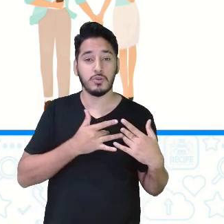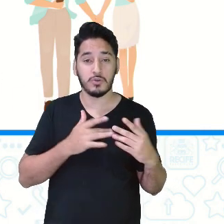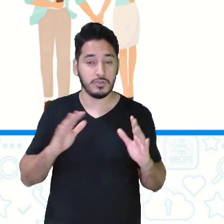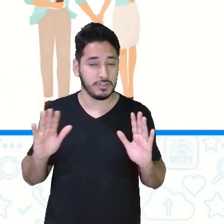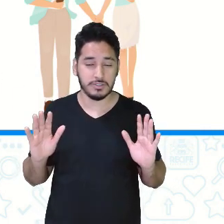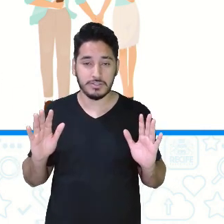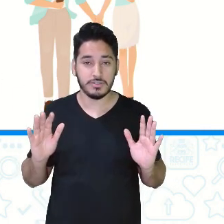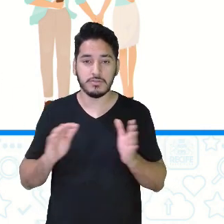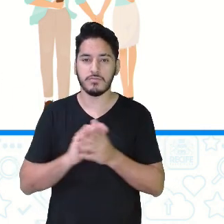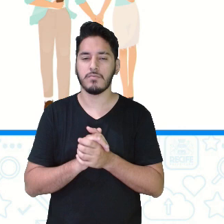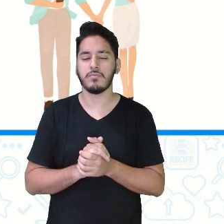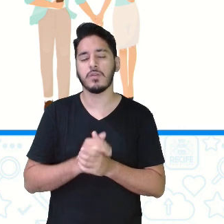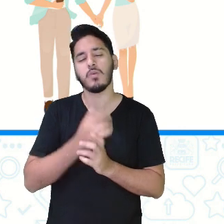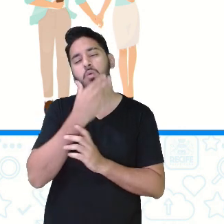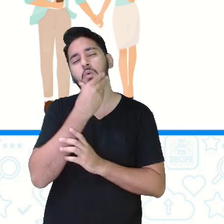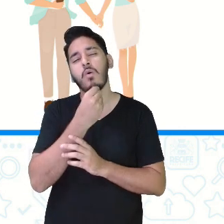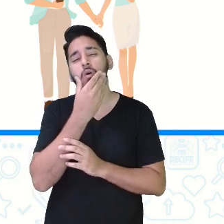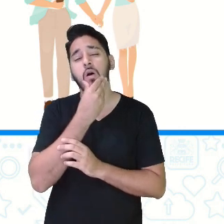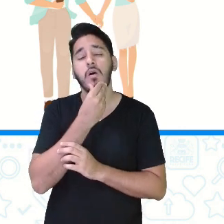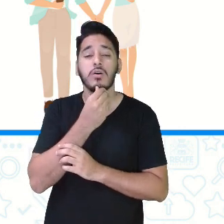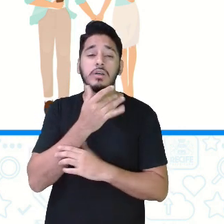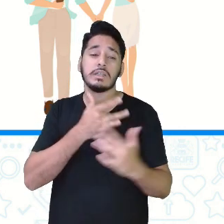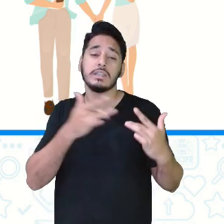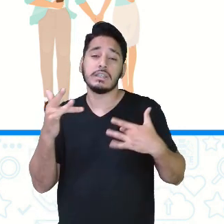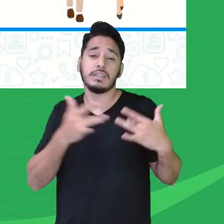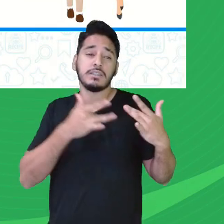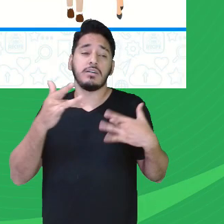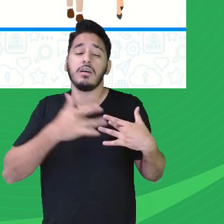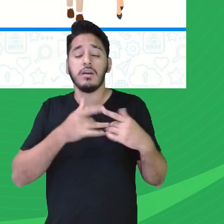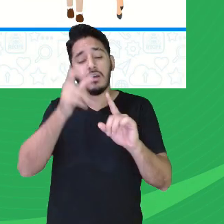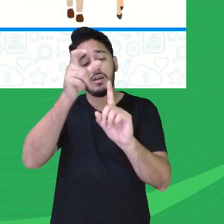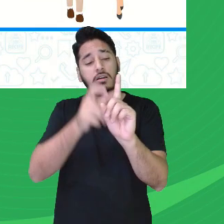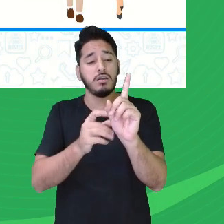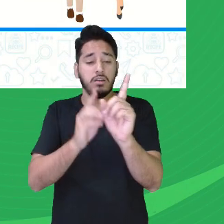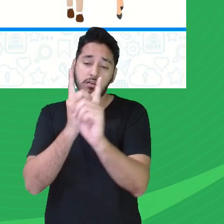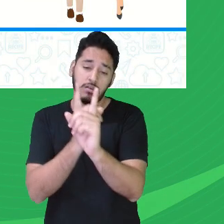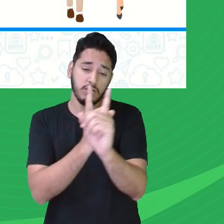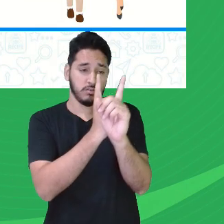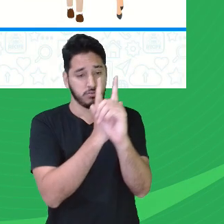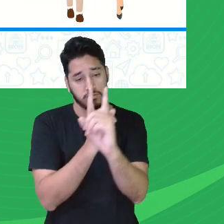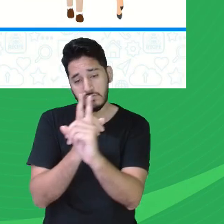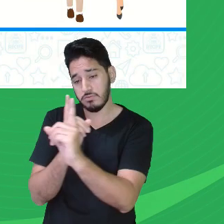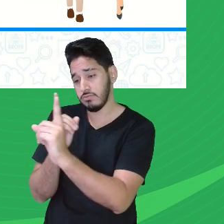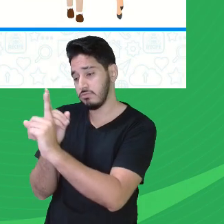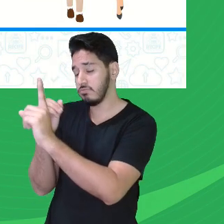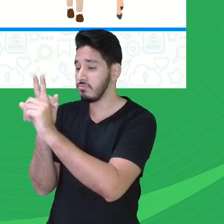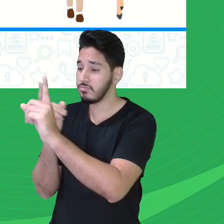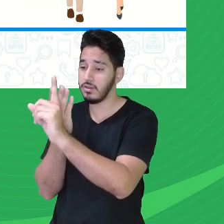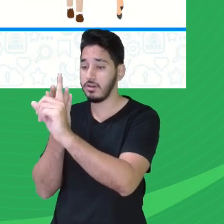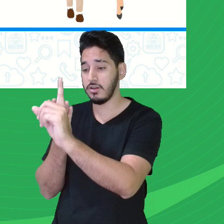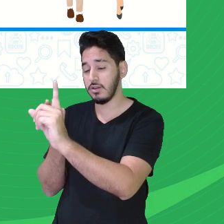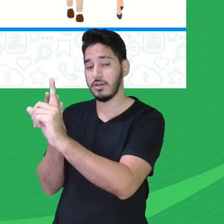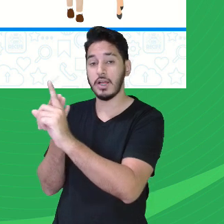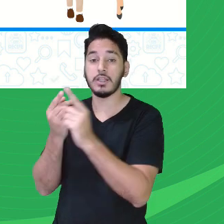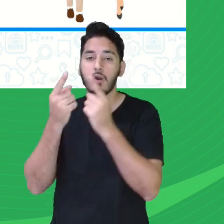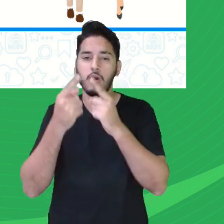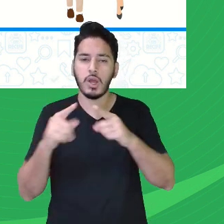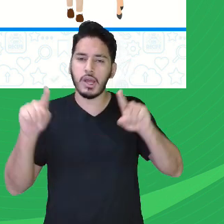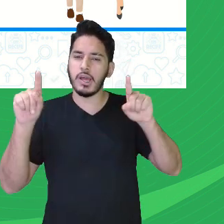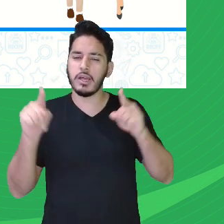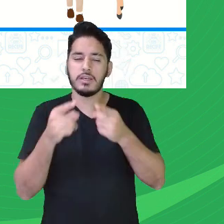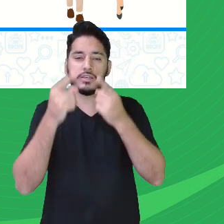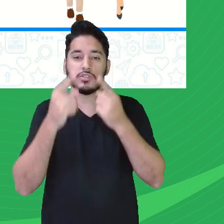dança. Leôncio apaixonou-se por Marina ao dançar com ela. Então, a orquestra